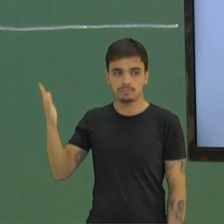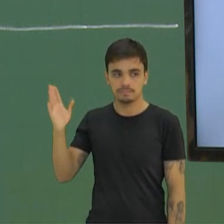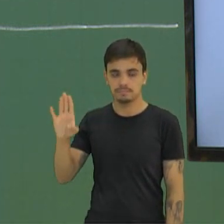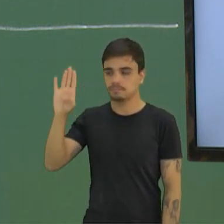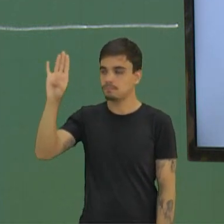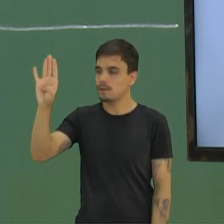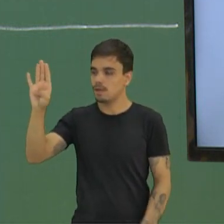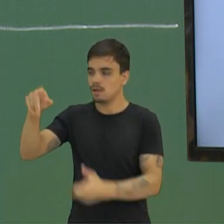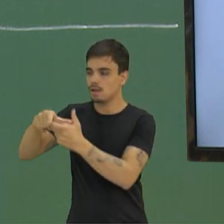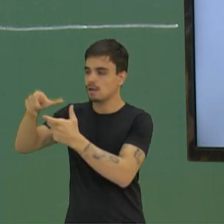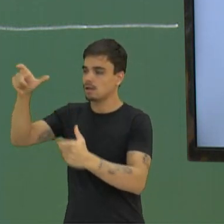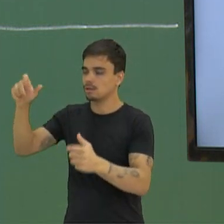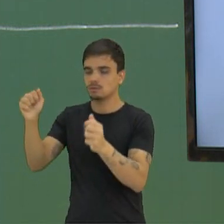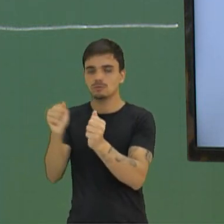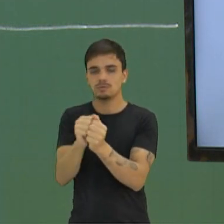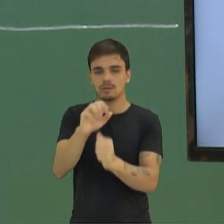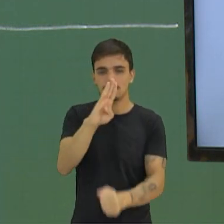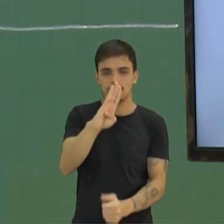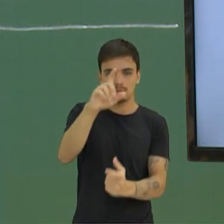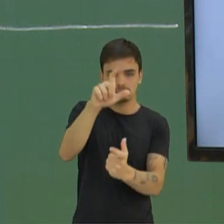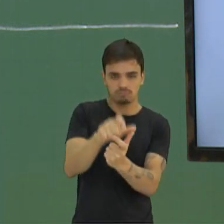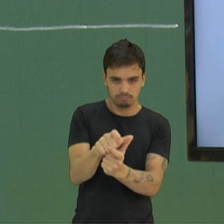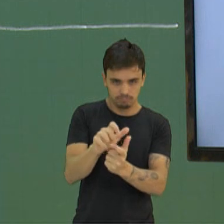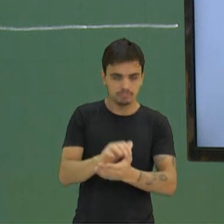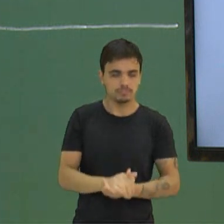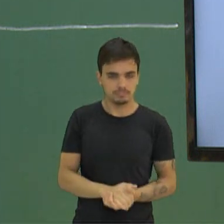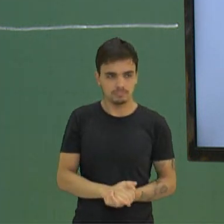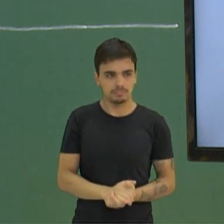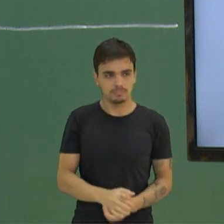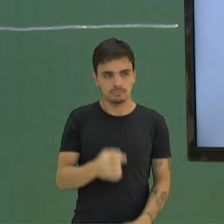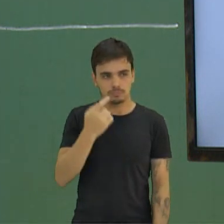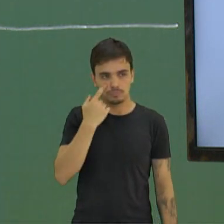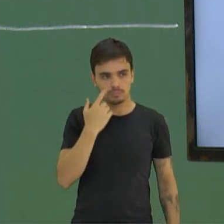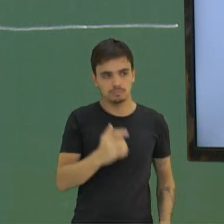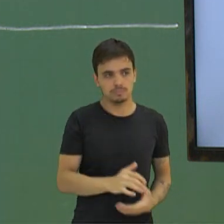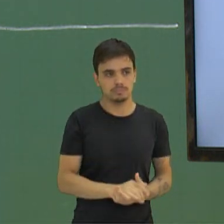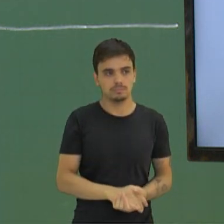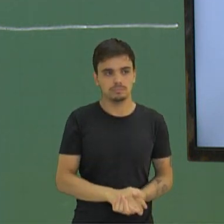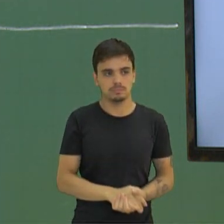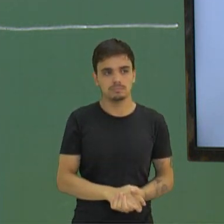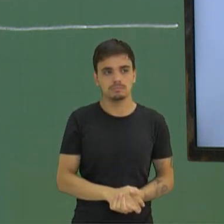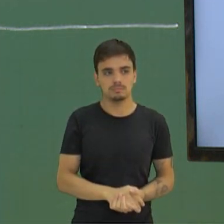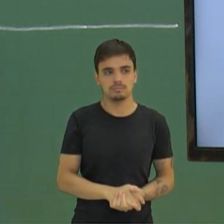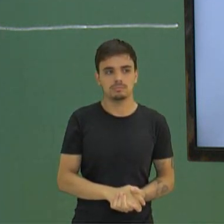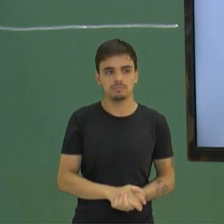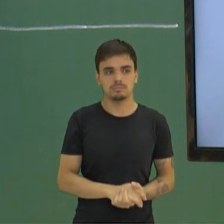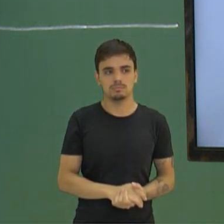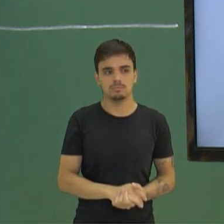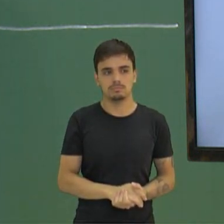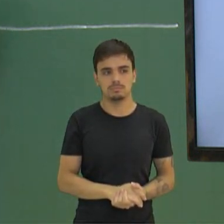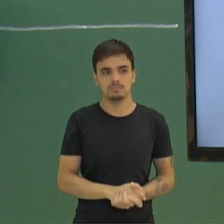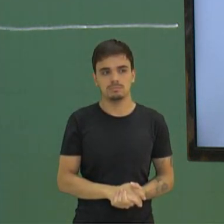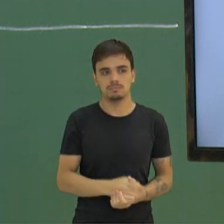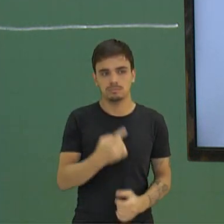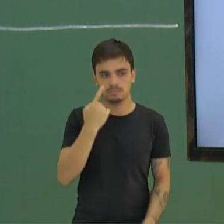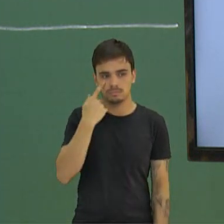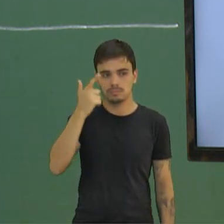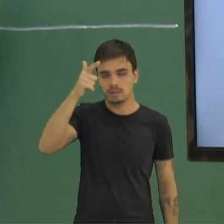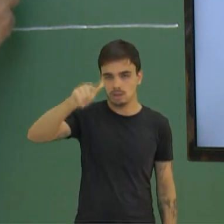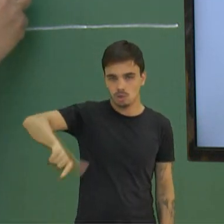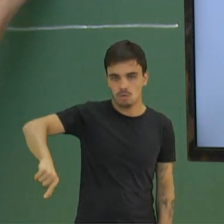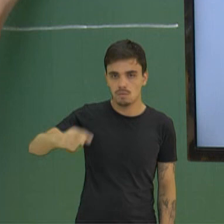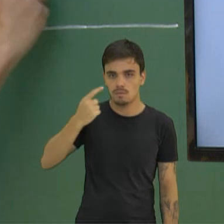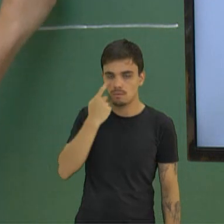Bezinho bezão Bezinho bezão Bezinho aquele Law bezão com bebezinho bebezão